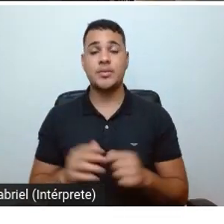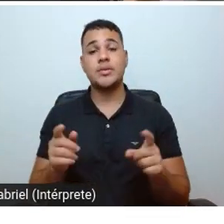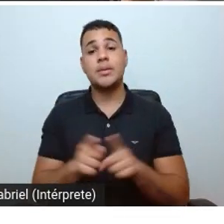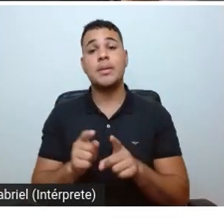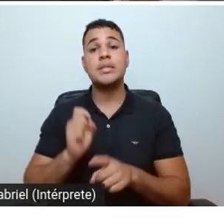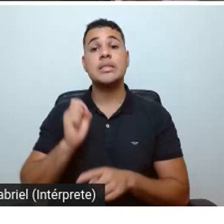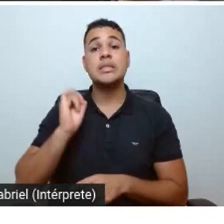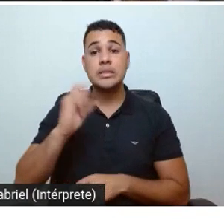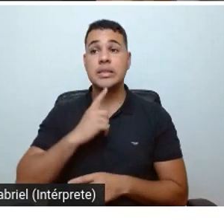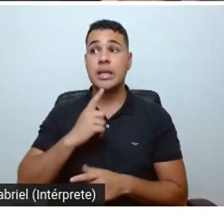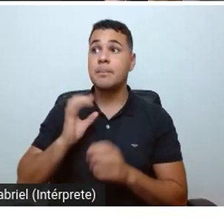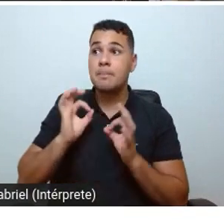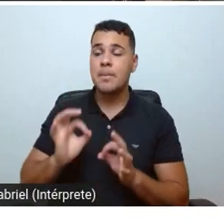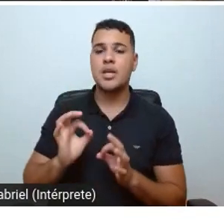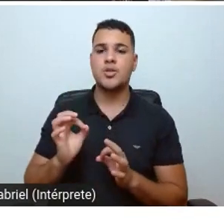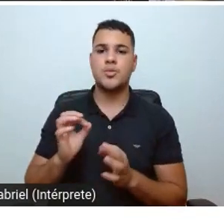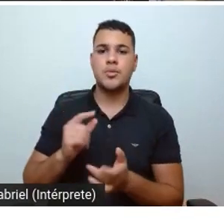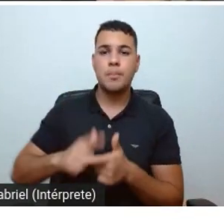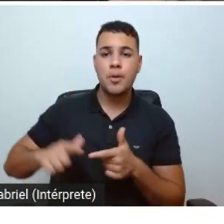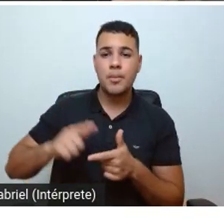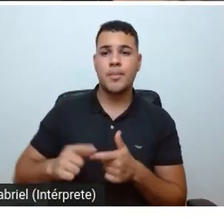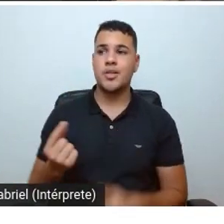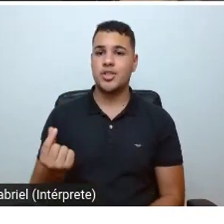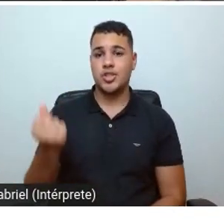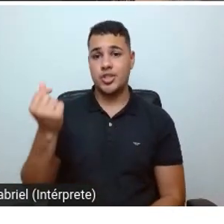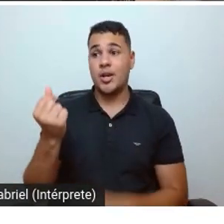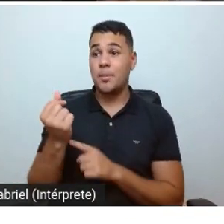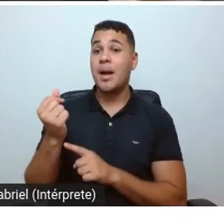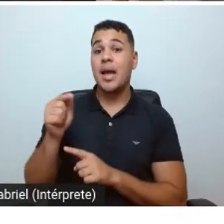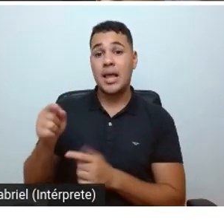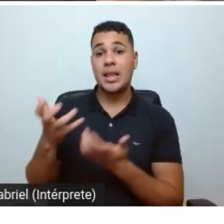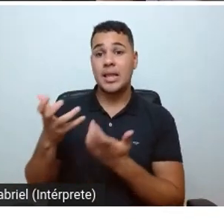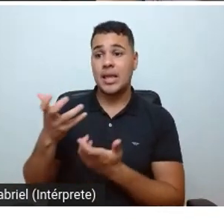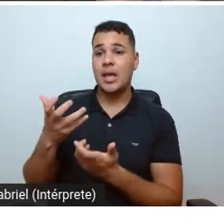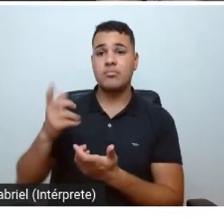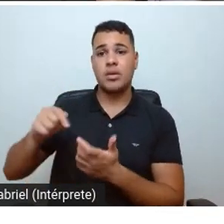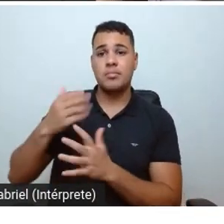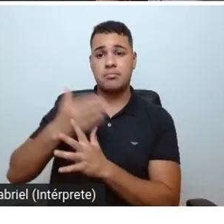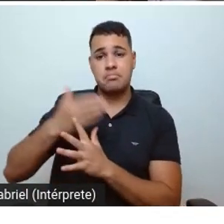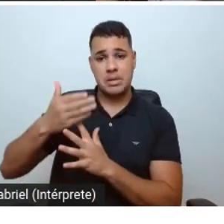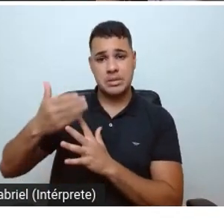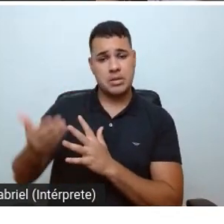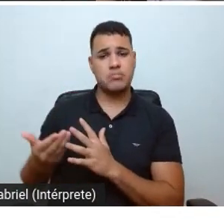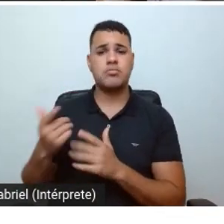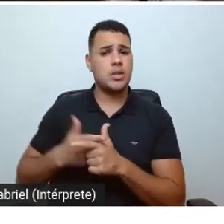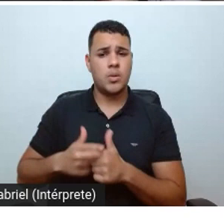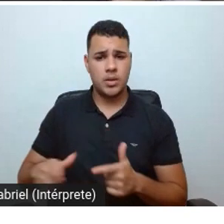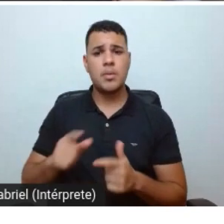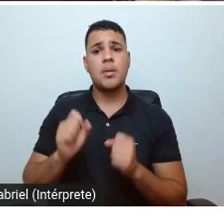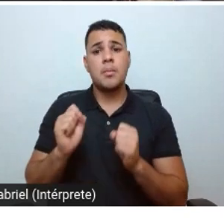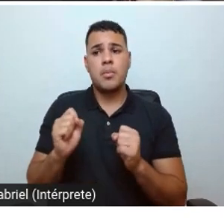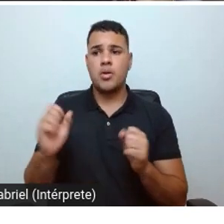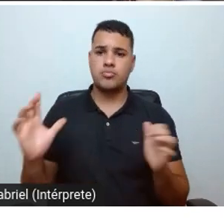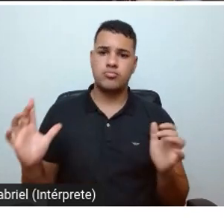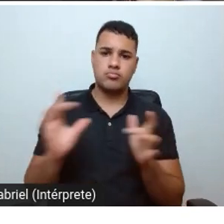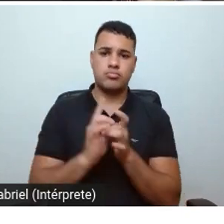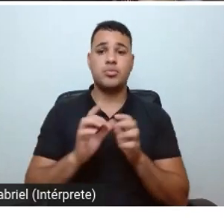problemas financeiros e quer negociar, que a gente prefere receber a classificação quer negociar,